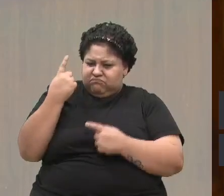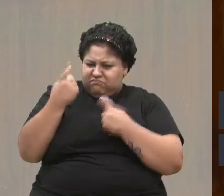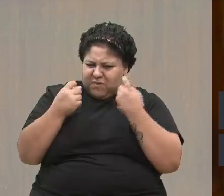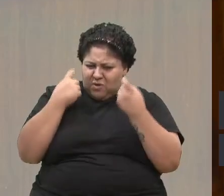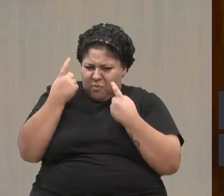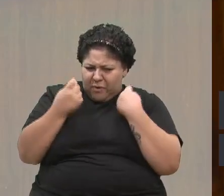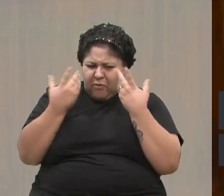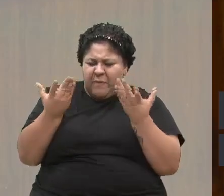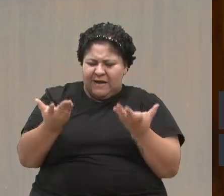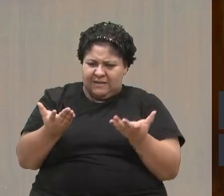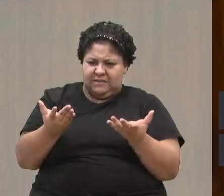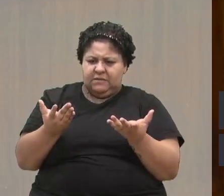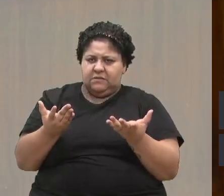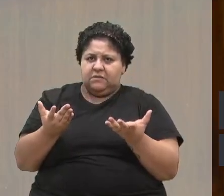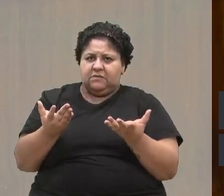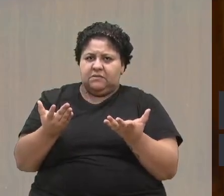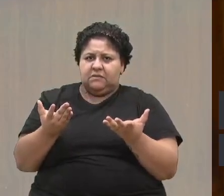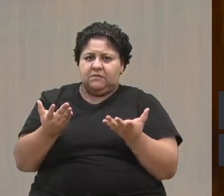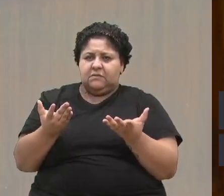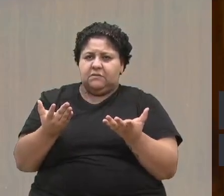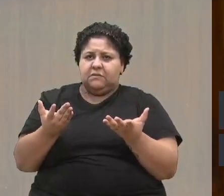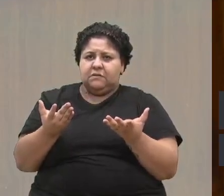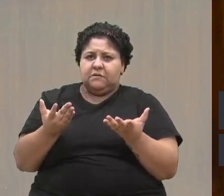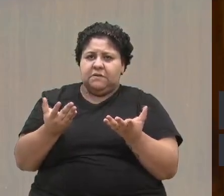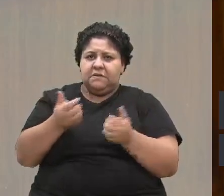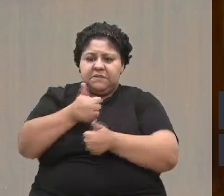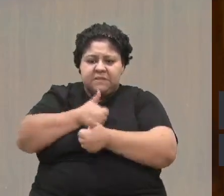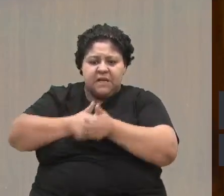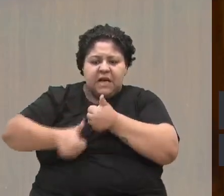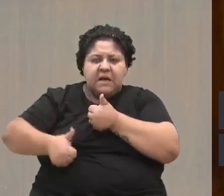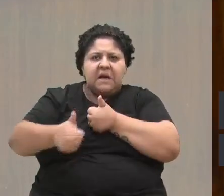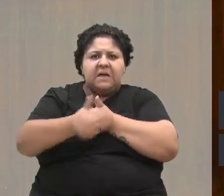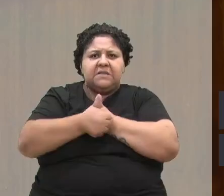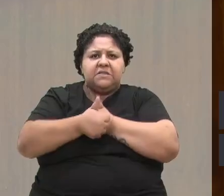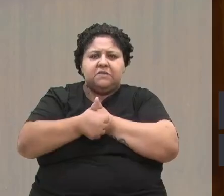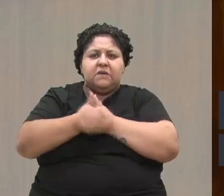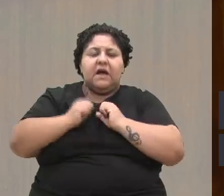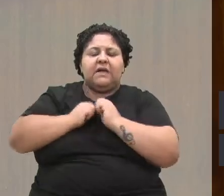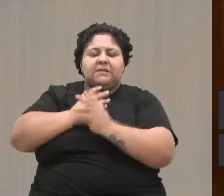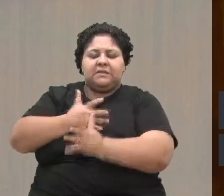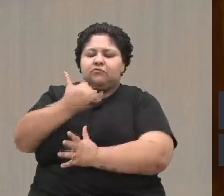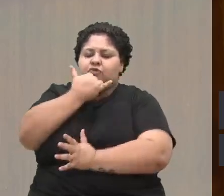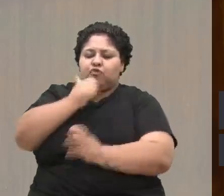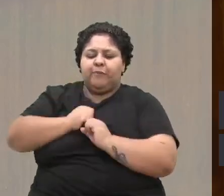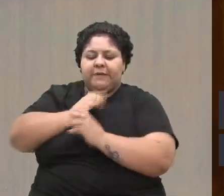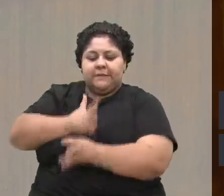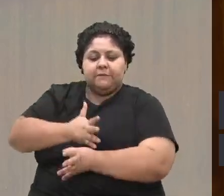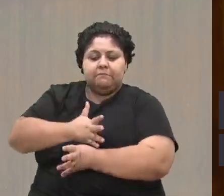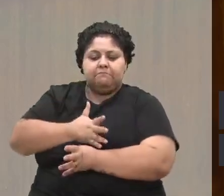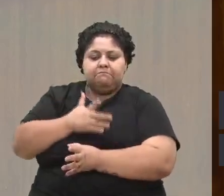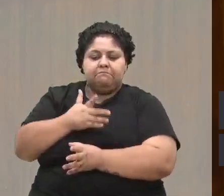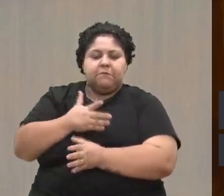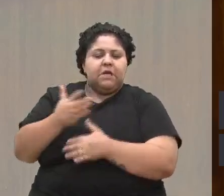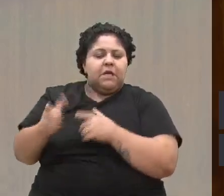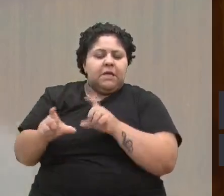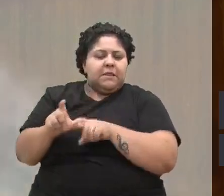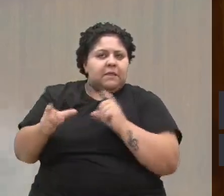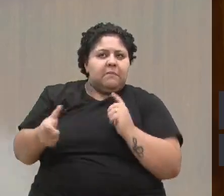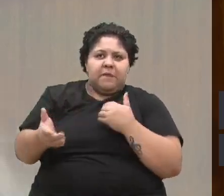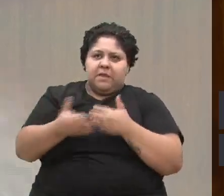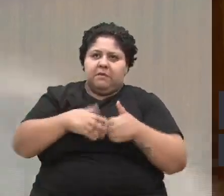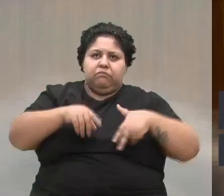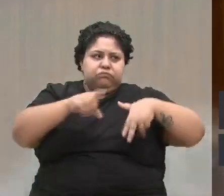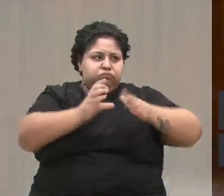com com essa atitude. Eu acho que, independente de discussões partidárias, nós